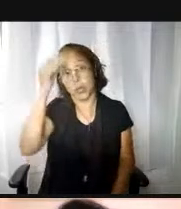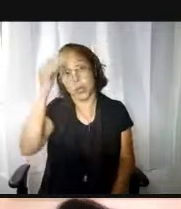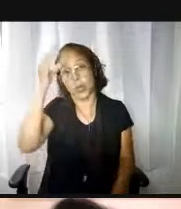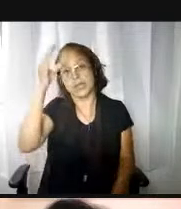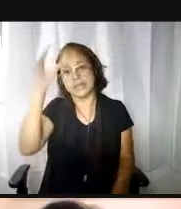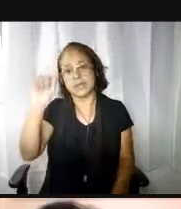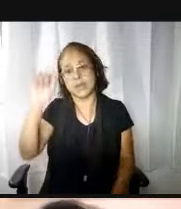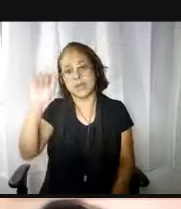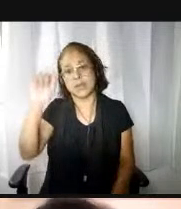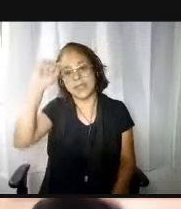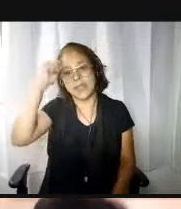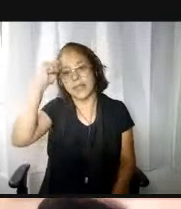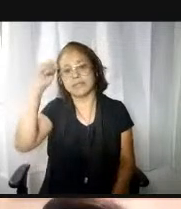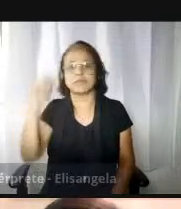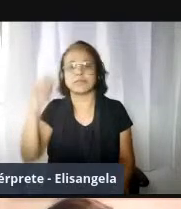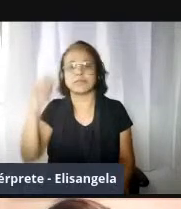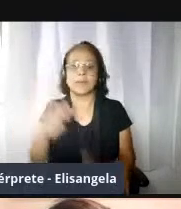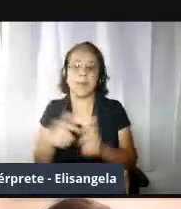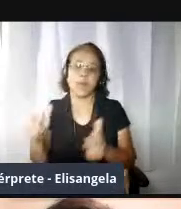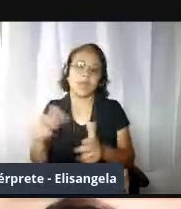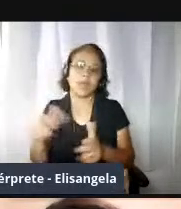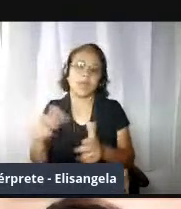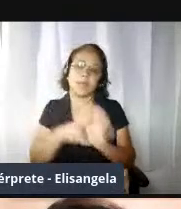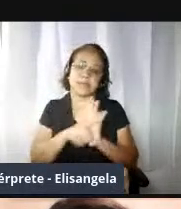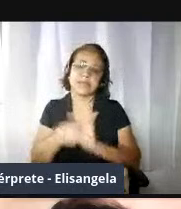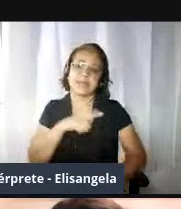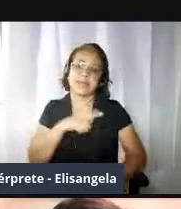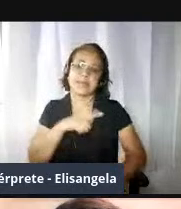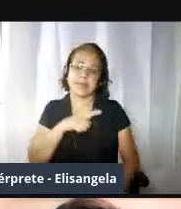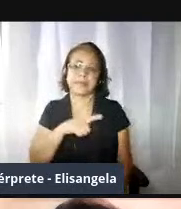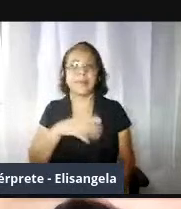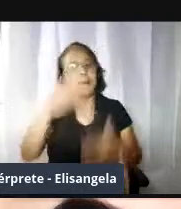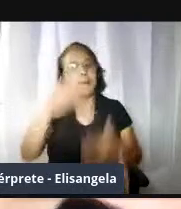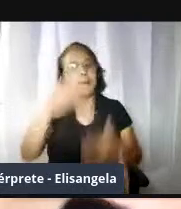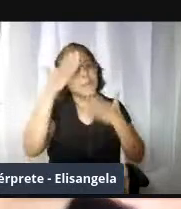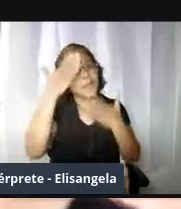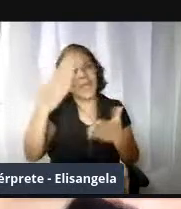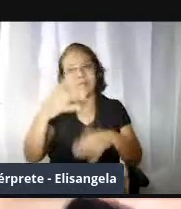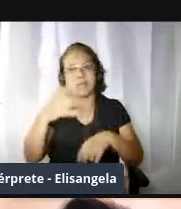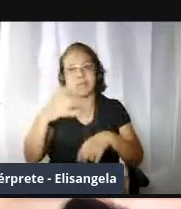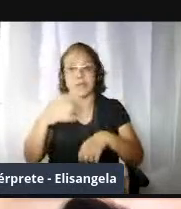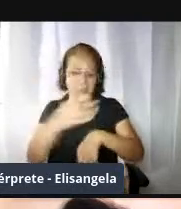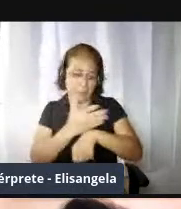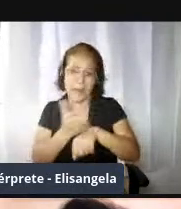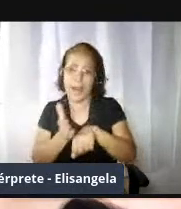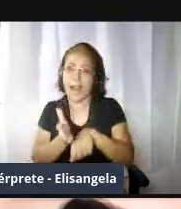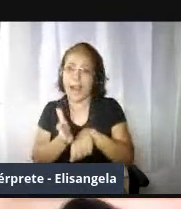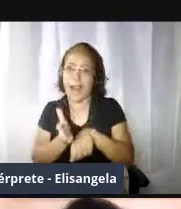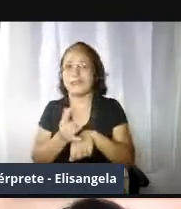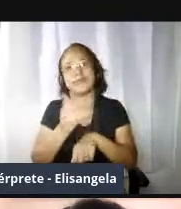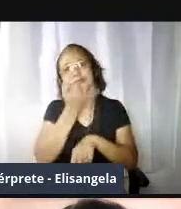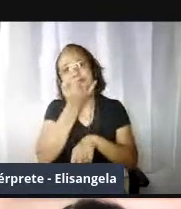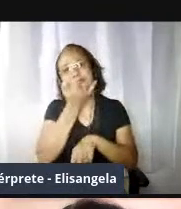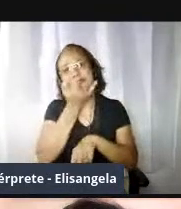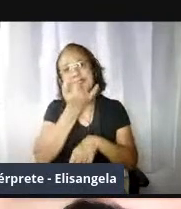pesquisas. É isso. Obrigada. Desculpe ter passado tanto tempo, Zé, mas agora